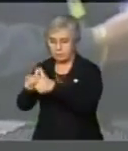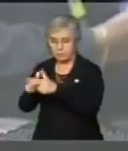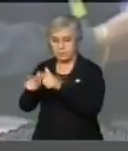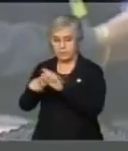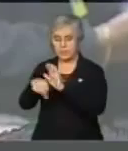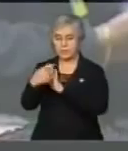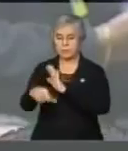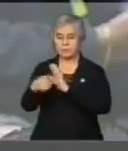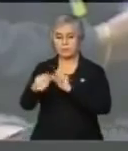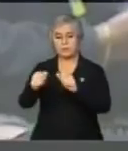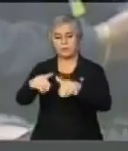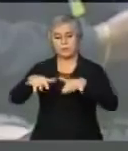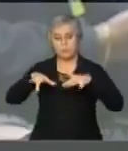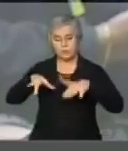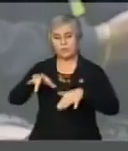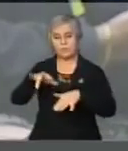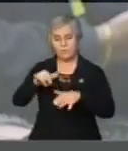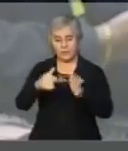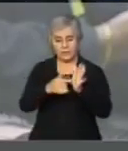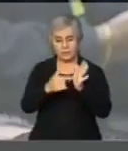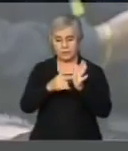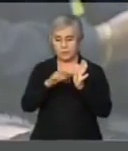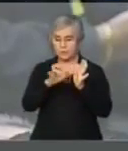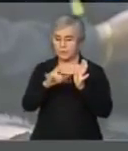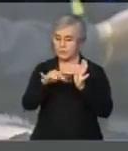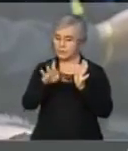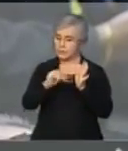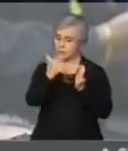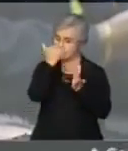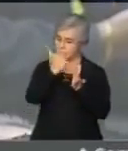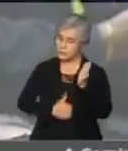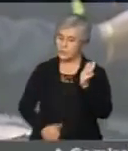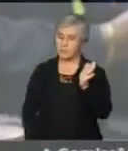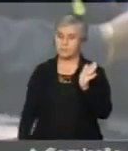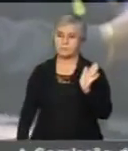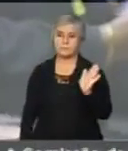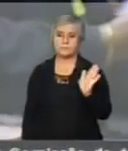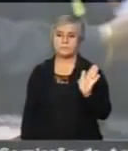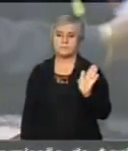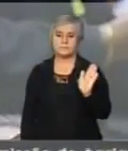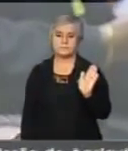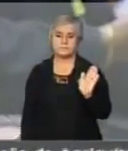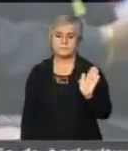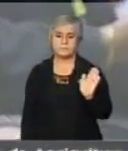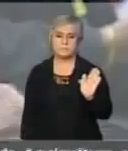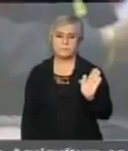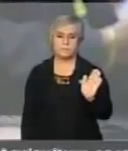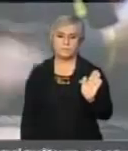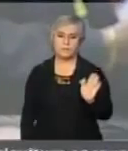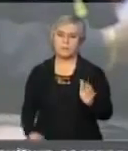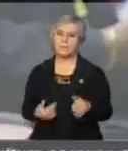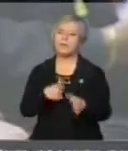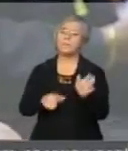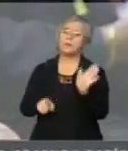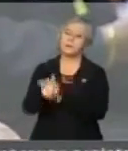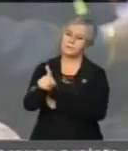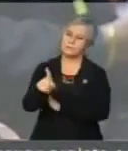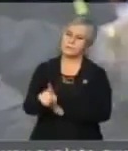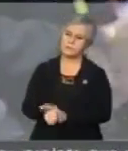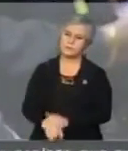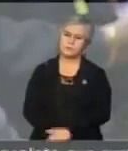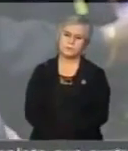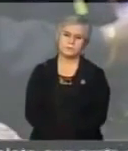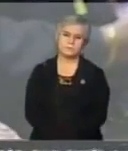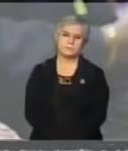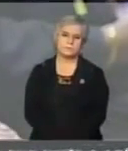plenário derrubaria o veto da Presidência da República. E uma pergunta que eu